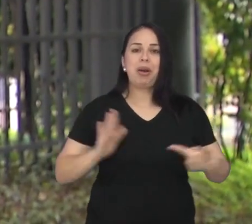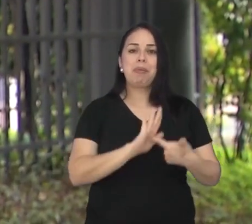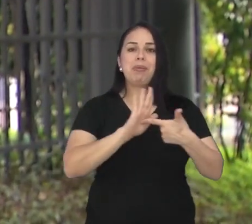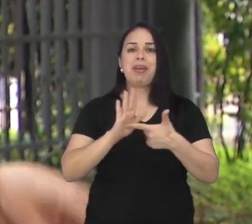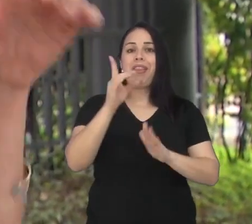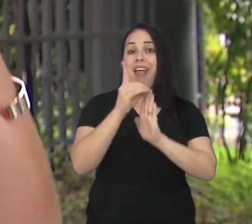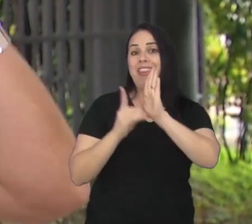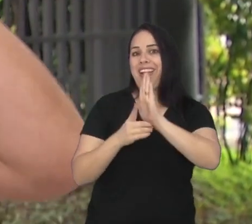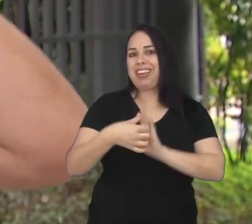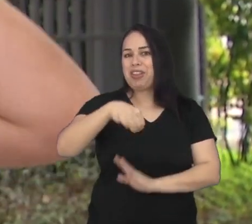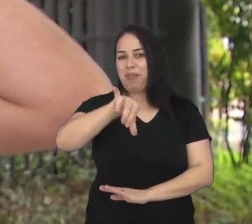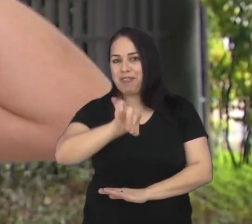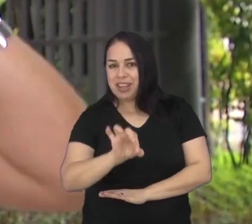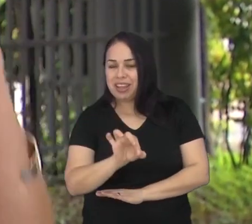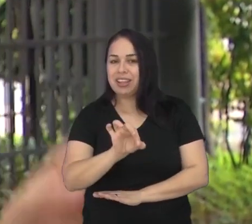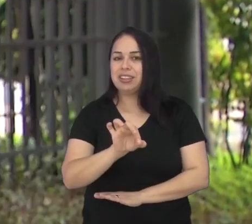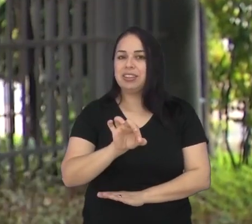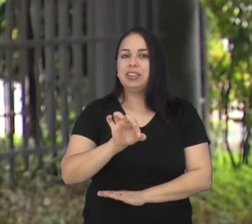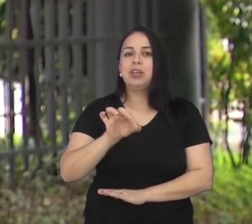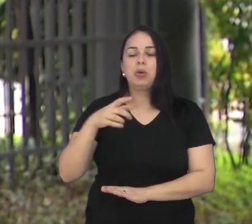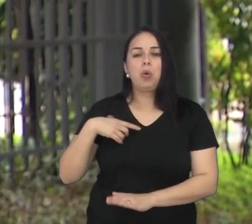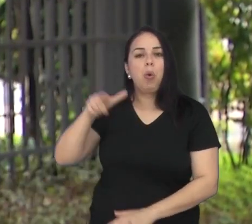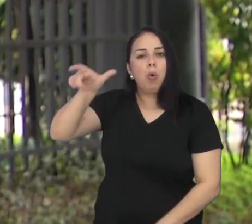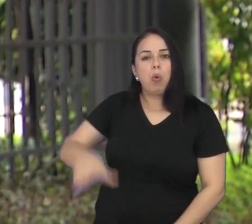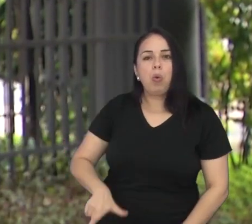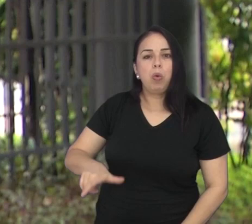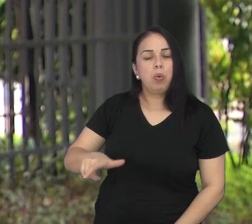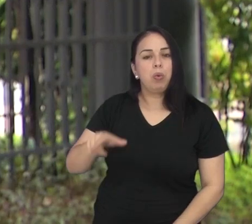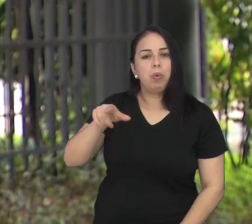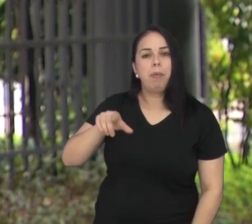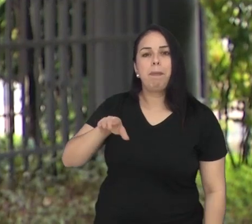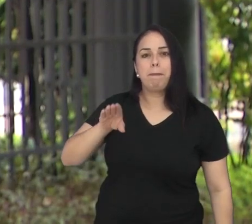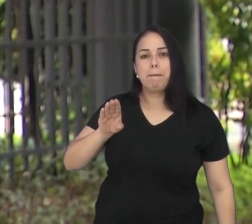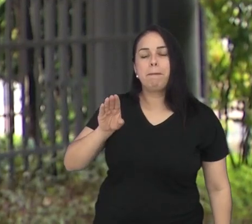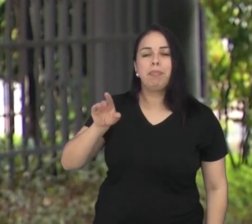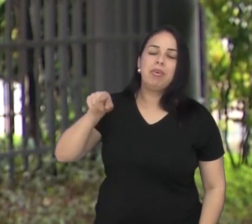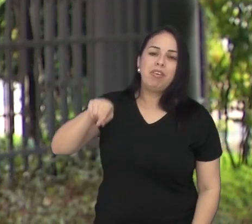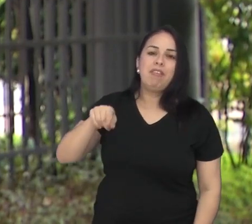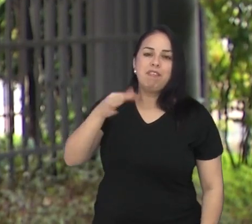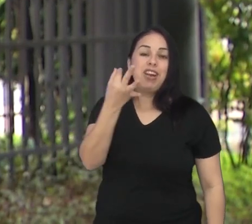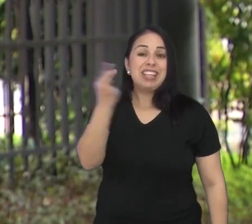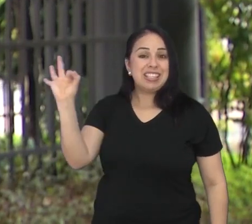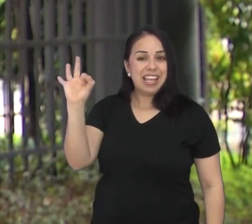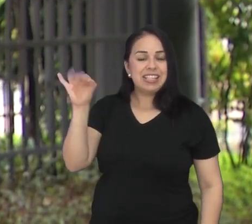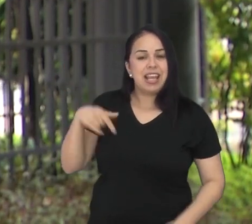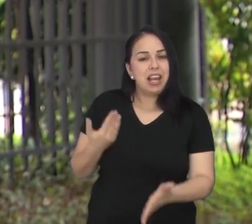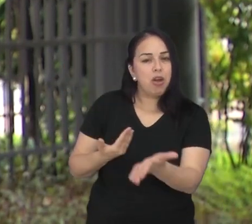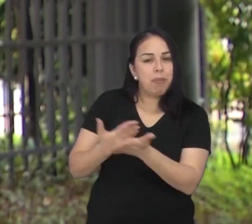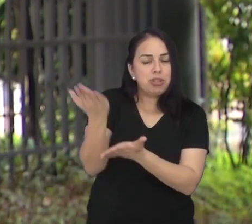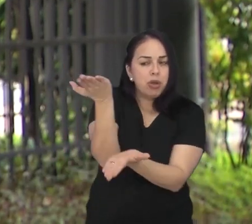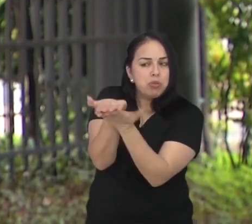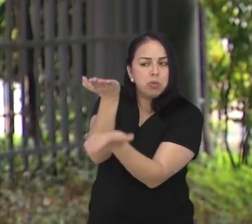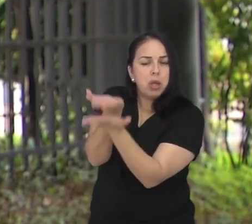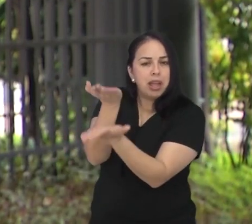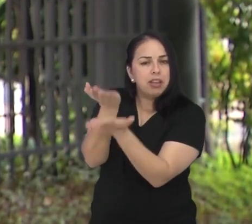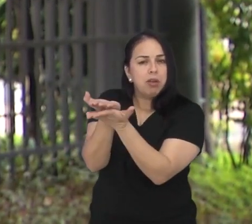certificações em toda a história. E ele ganhou mais notoriedade na década de 90, com um botânico francês, Patrick